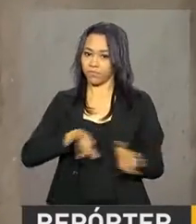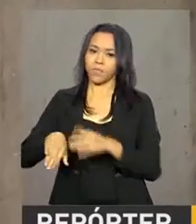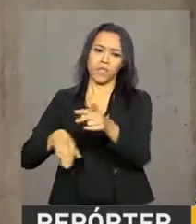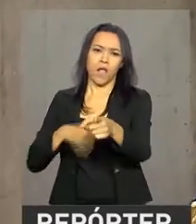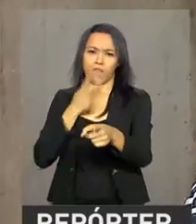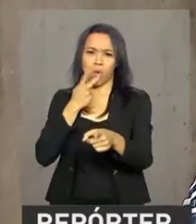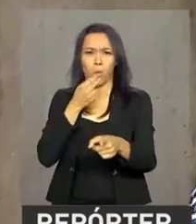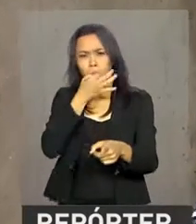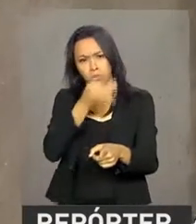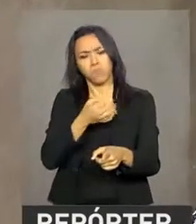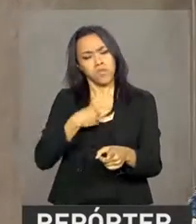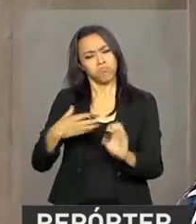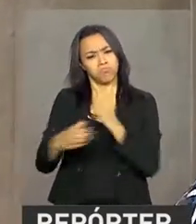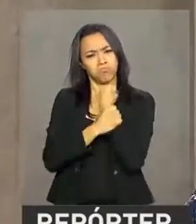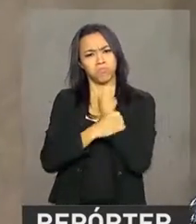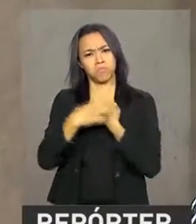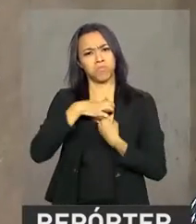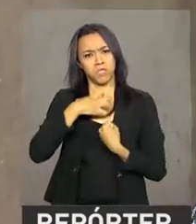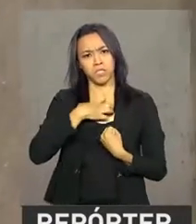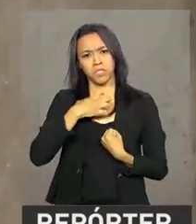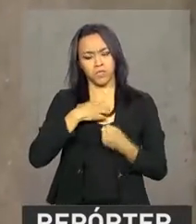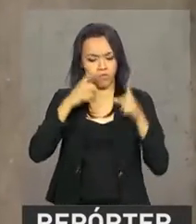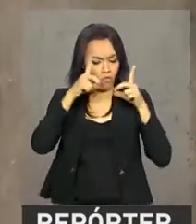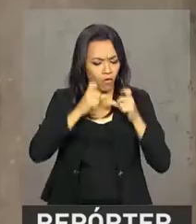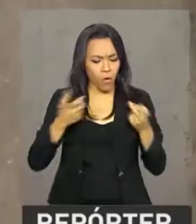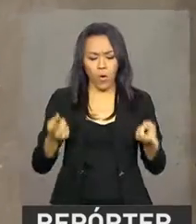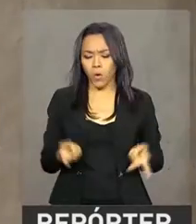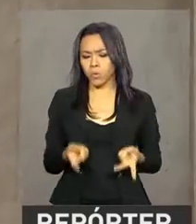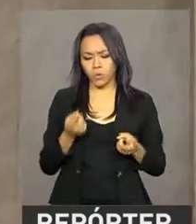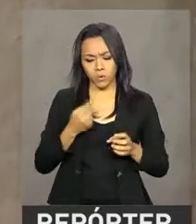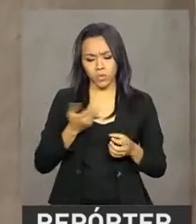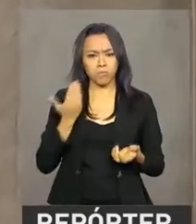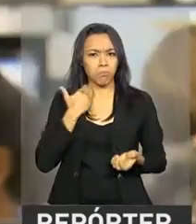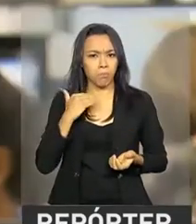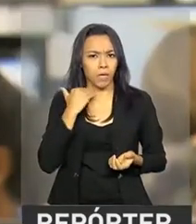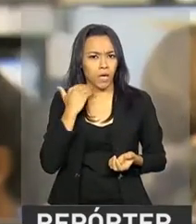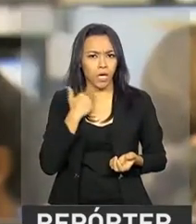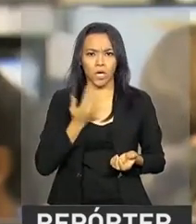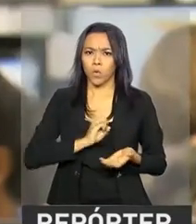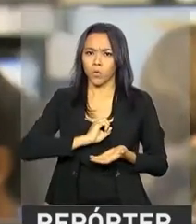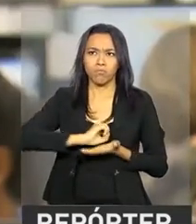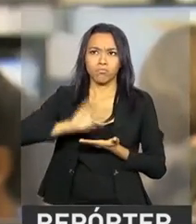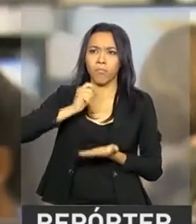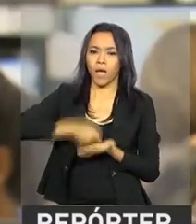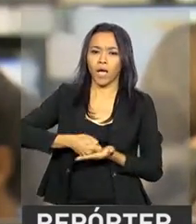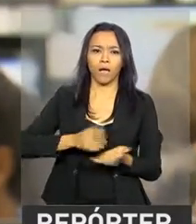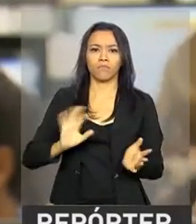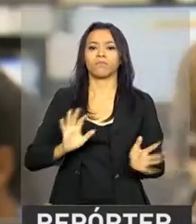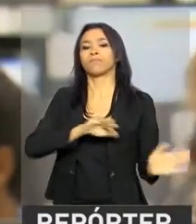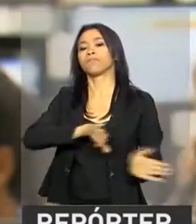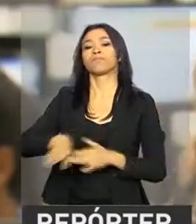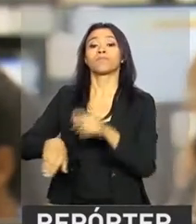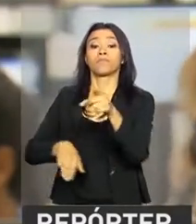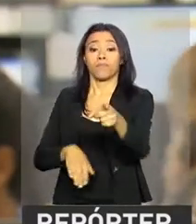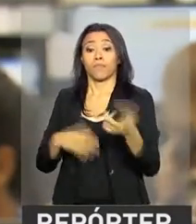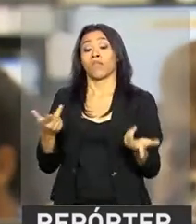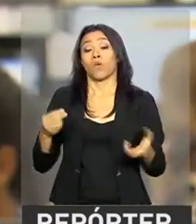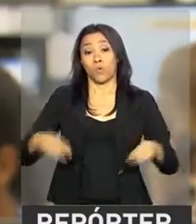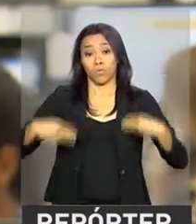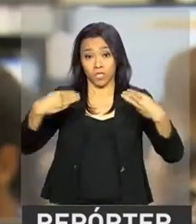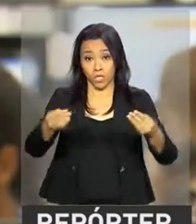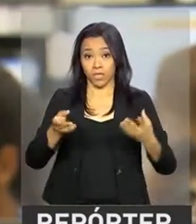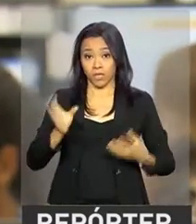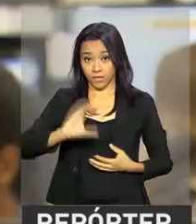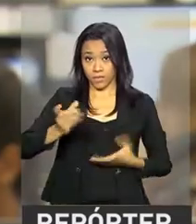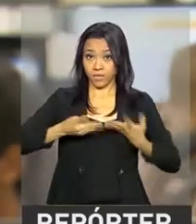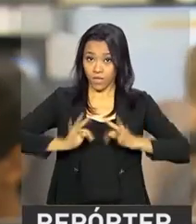nenhum em passar mensagens, fotos, fazer transações bancárias. O Ministério da Ciência, Tecnologia, Inovações e